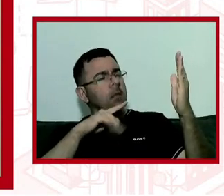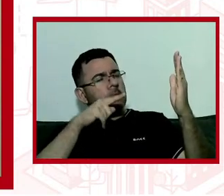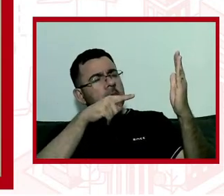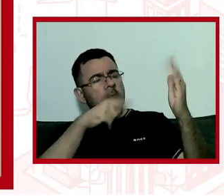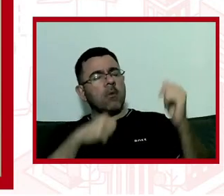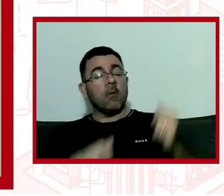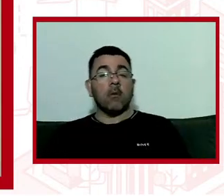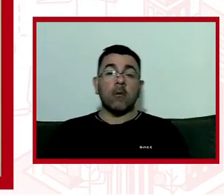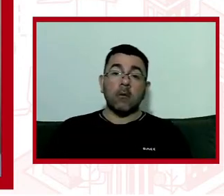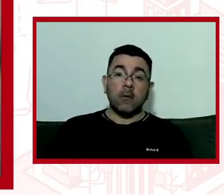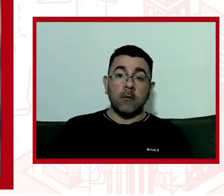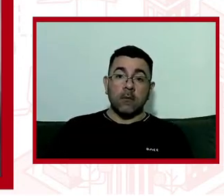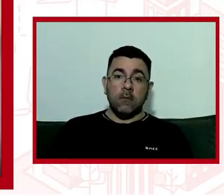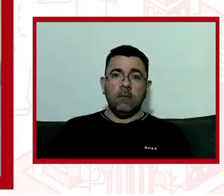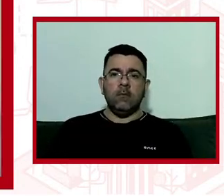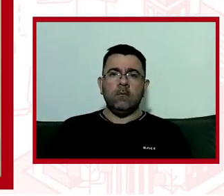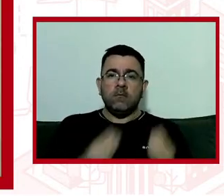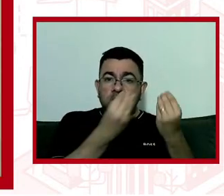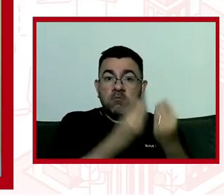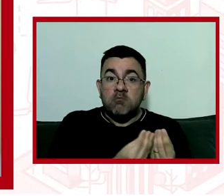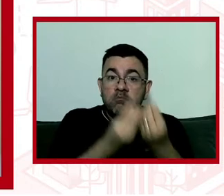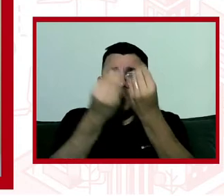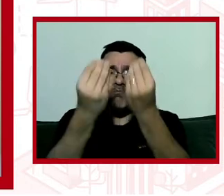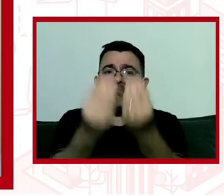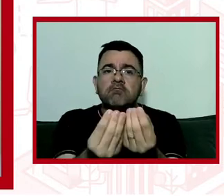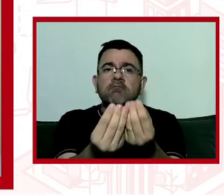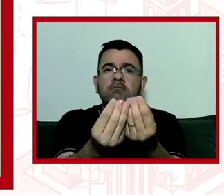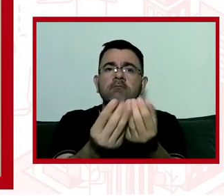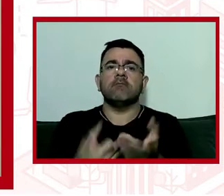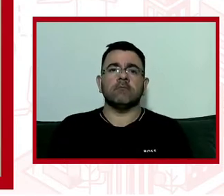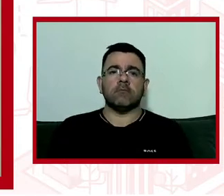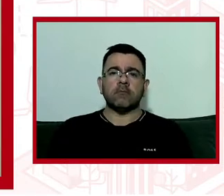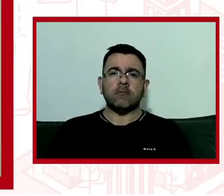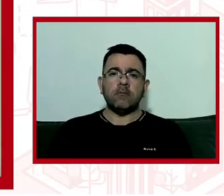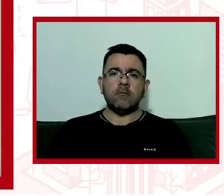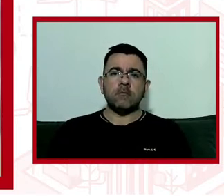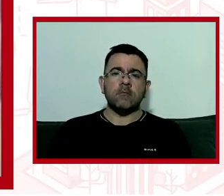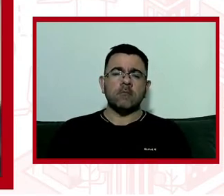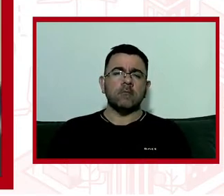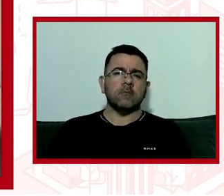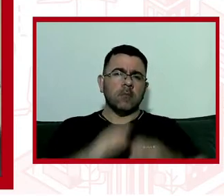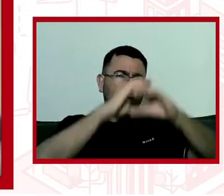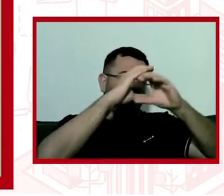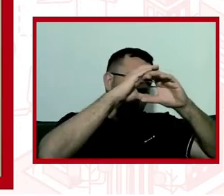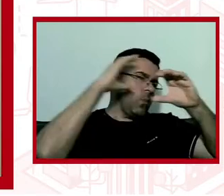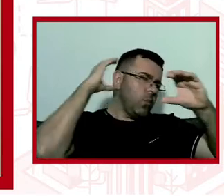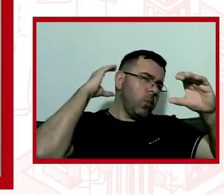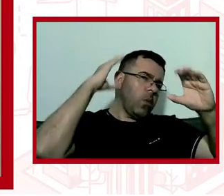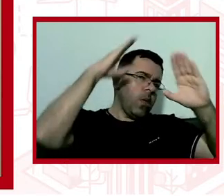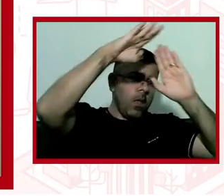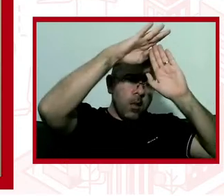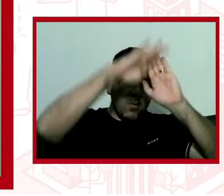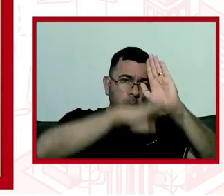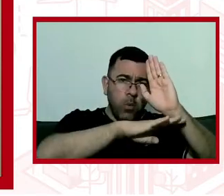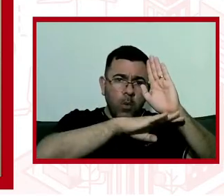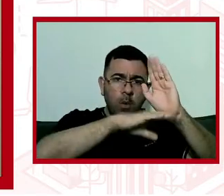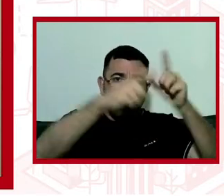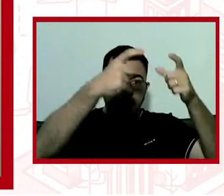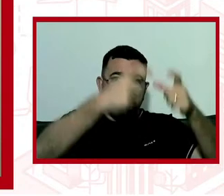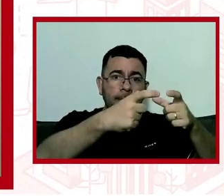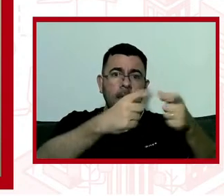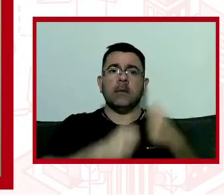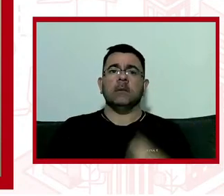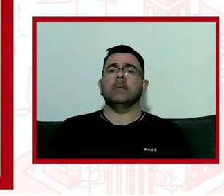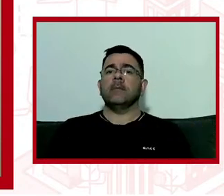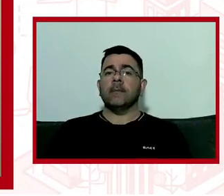e entrega e guarda todo acero de projeto da cidade no repositório público porque aí com